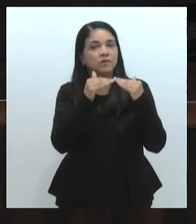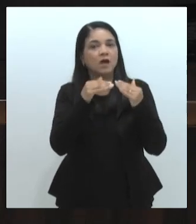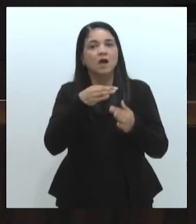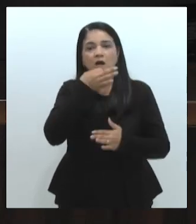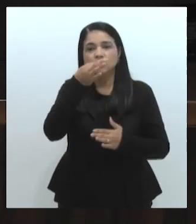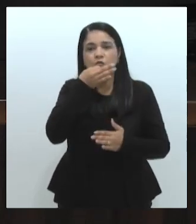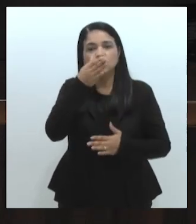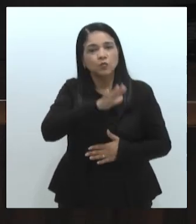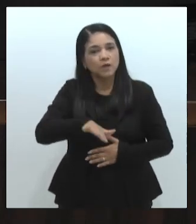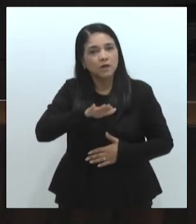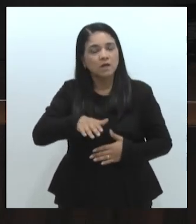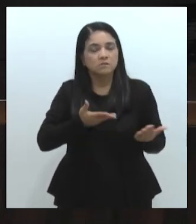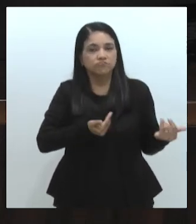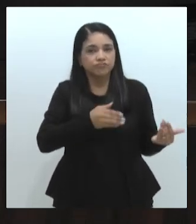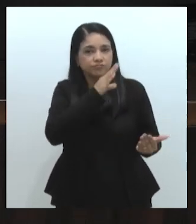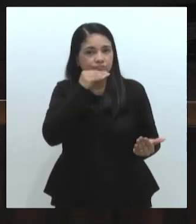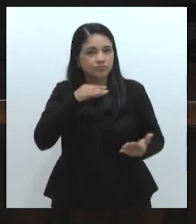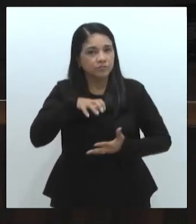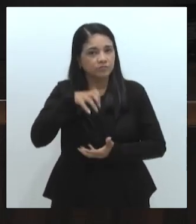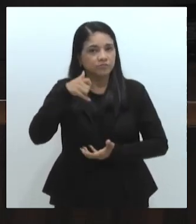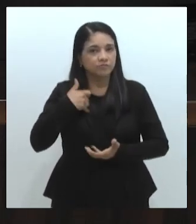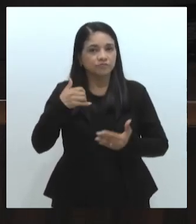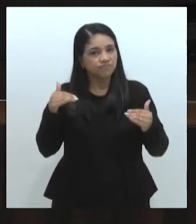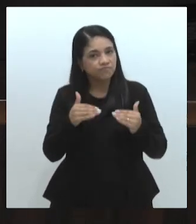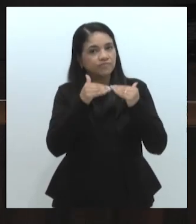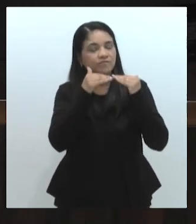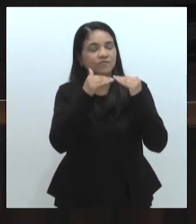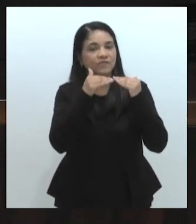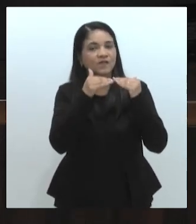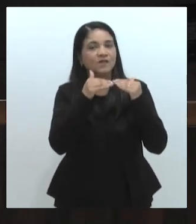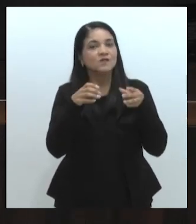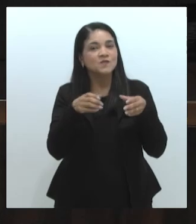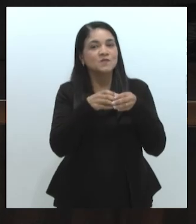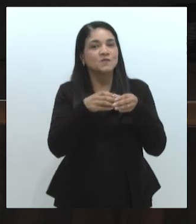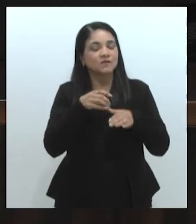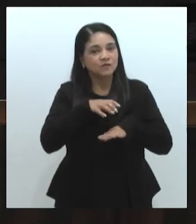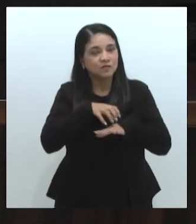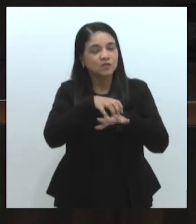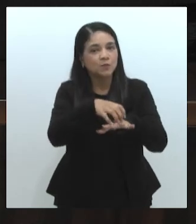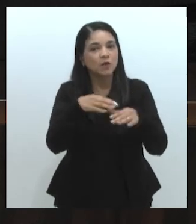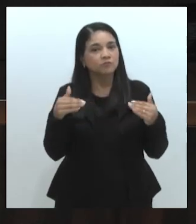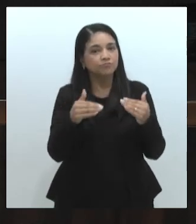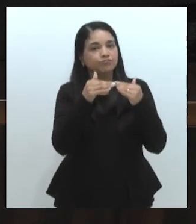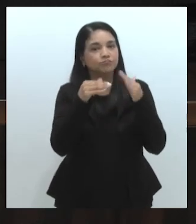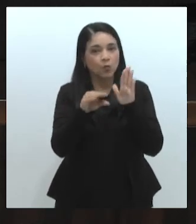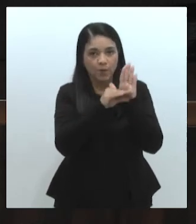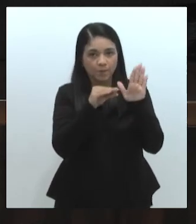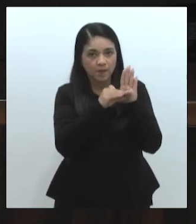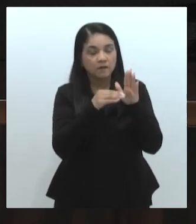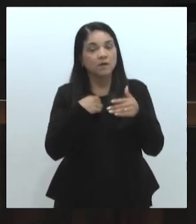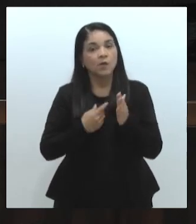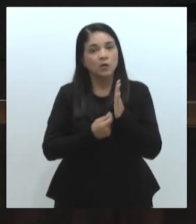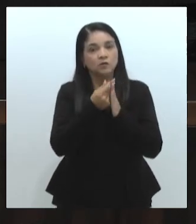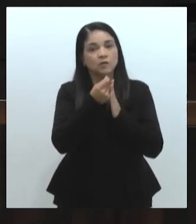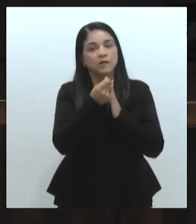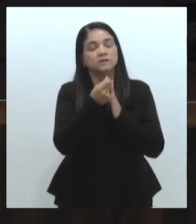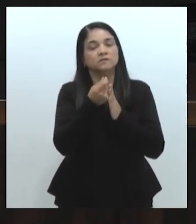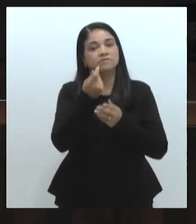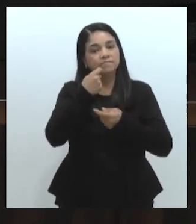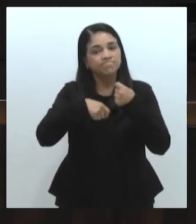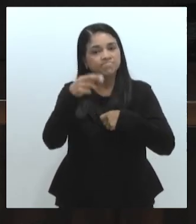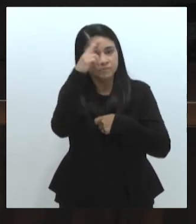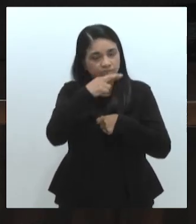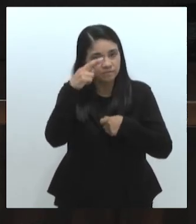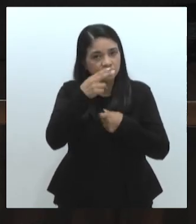assuntos da criança, do adolescente e do idoso favorável, de transportes favorável com emendas e de orçamento, finanças,